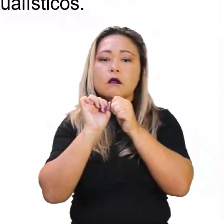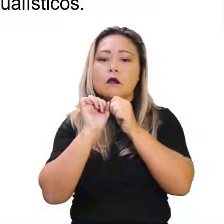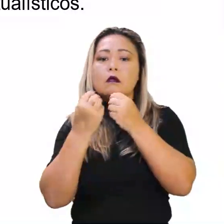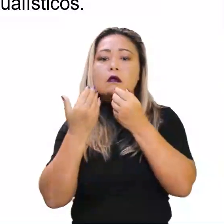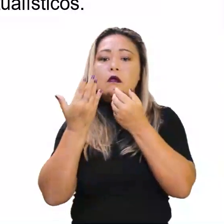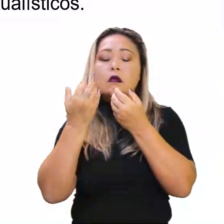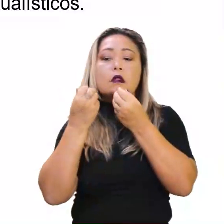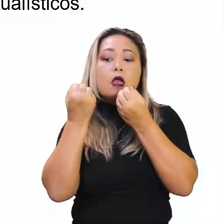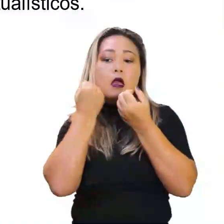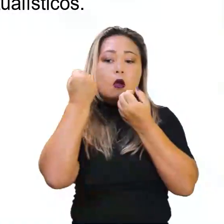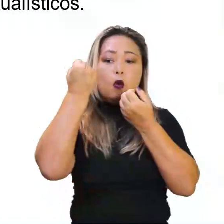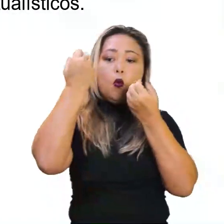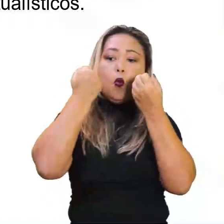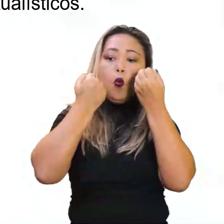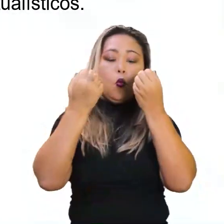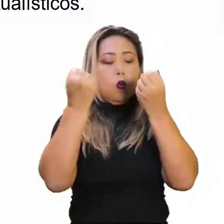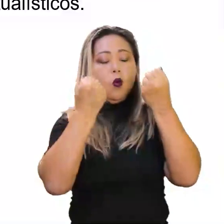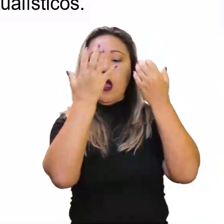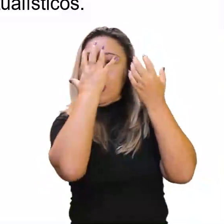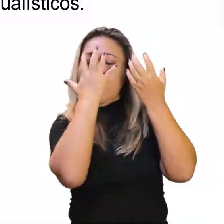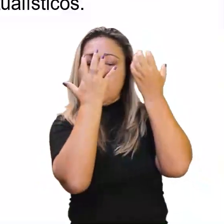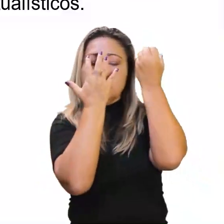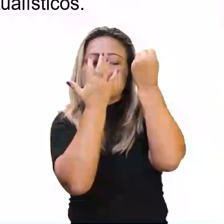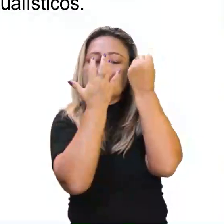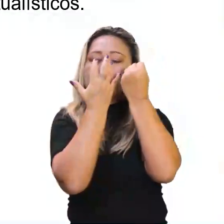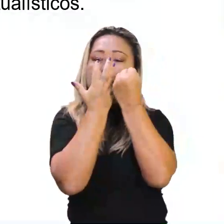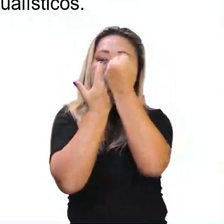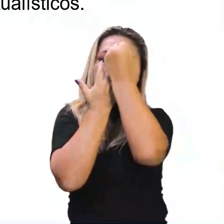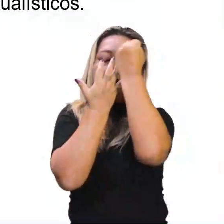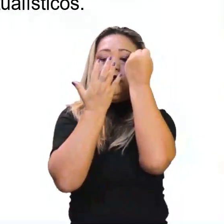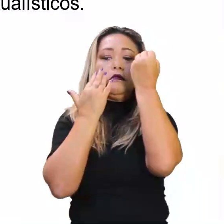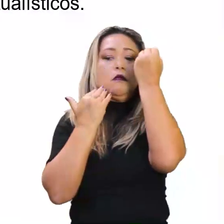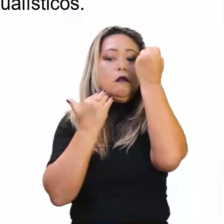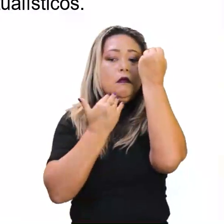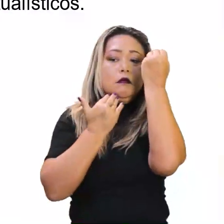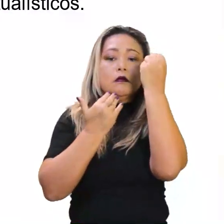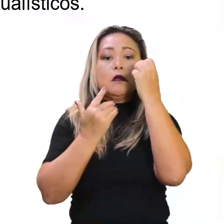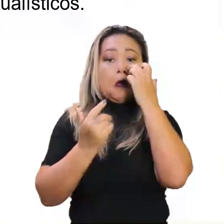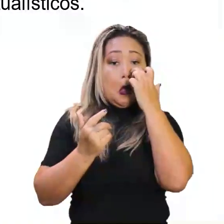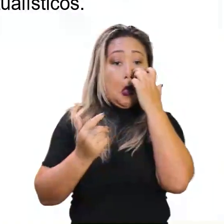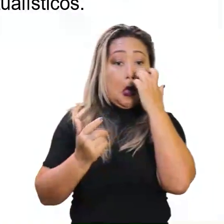nas formas que eles vão esculpindo, vão fazendo as esculturas todas assim,